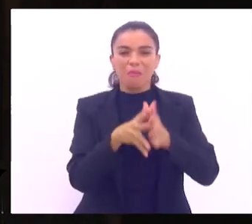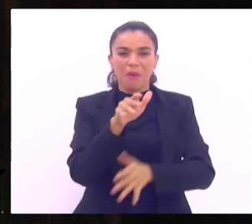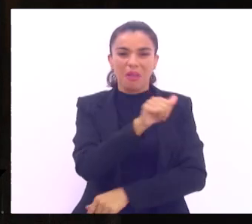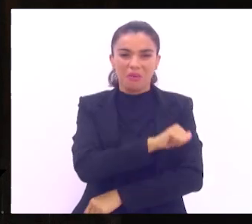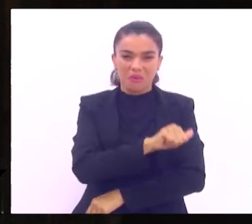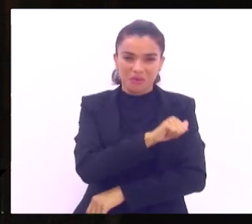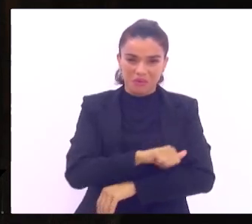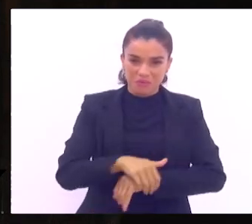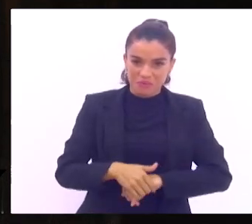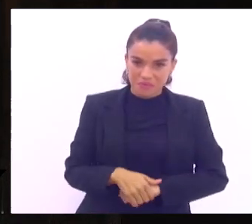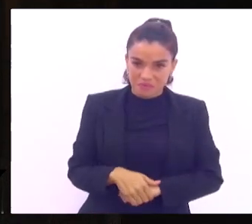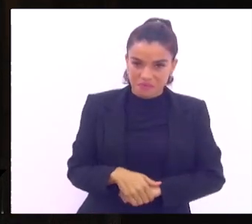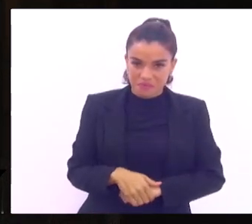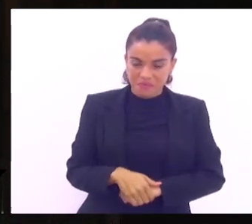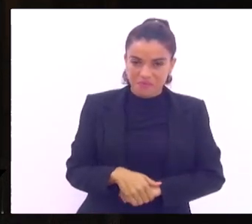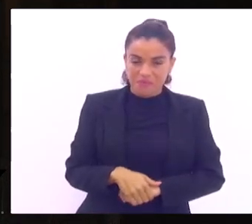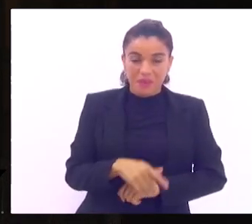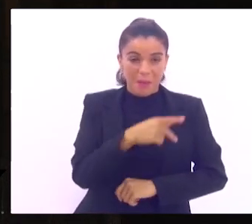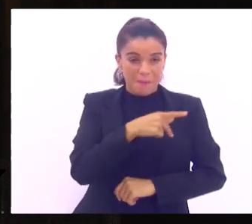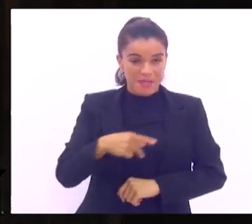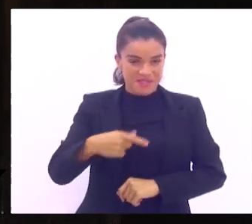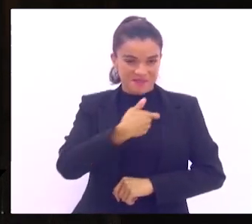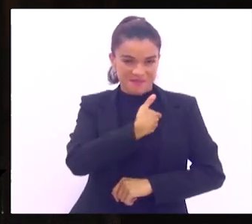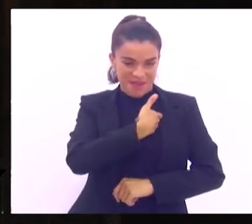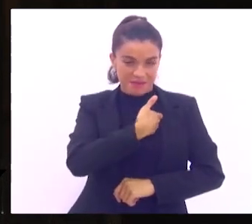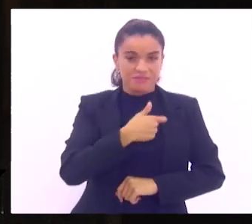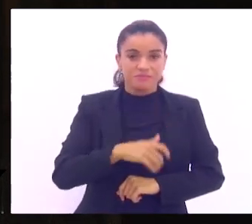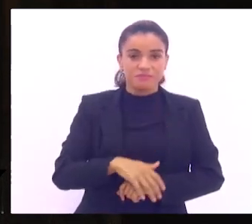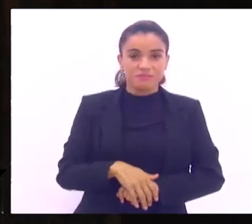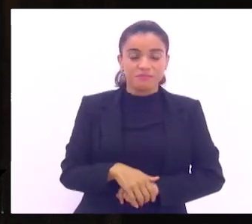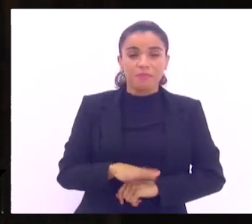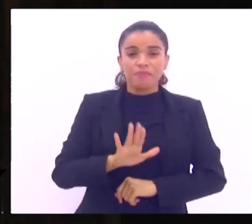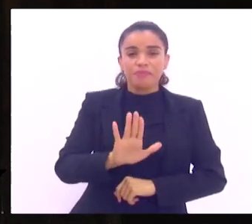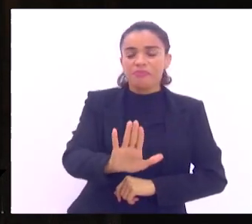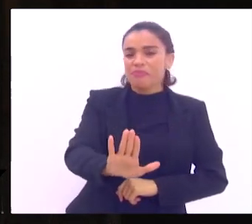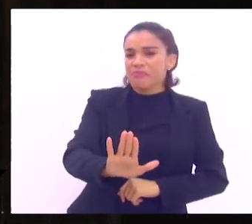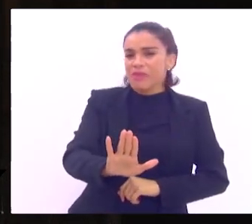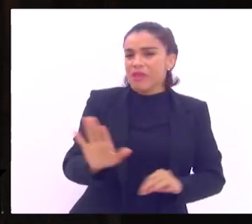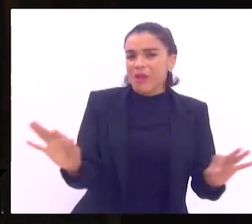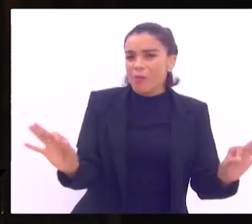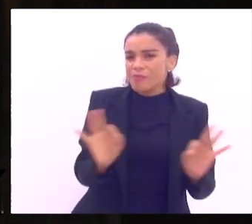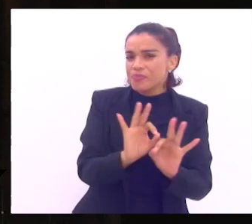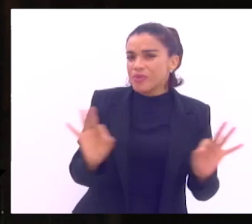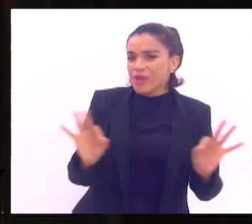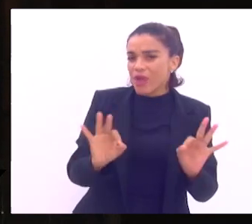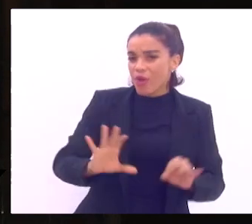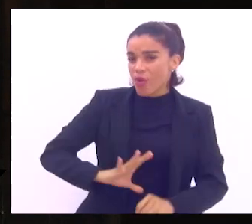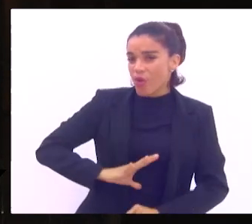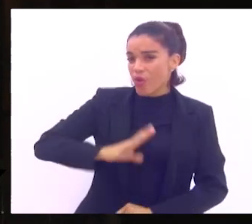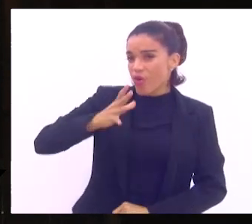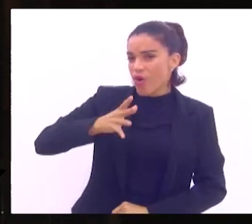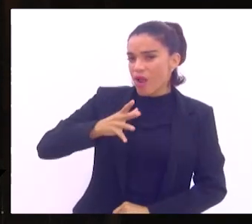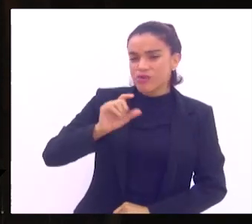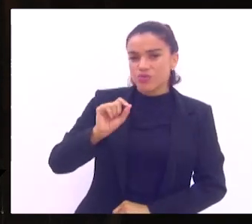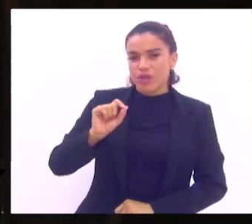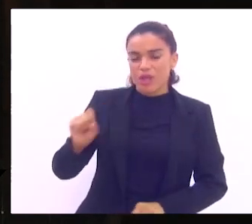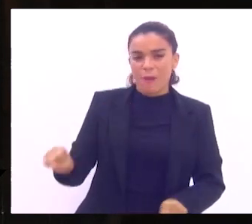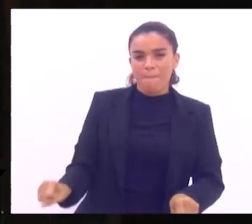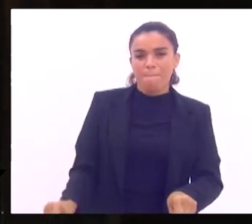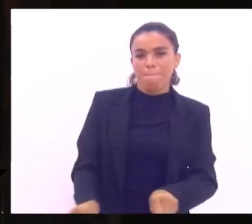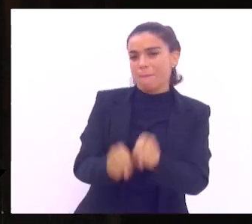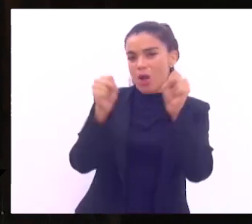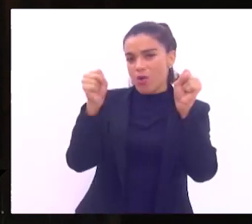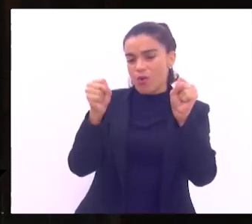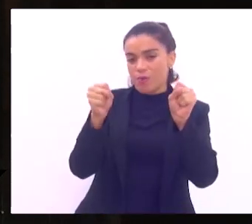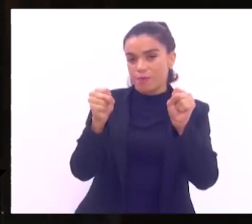Janeiro. E é verdade, mas ninguém tem coragem de chegar lá e derrubar.